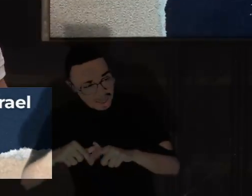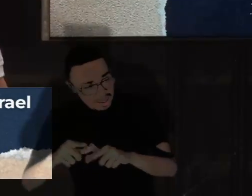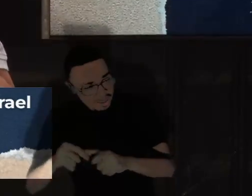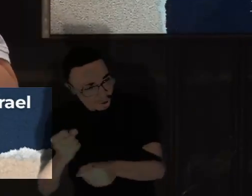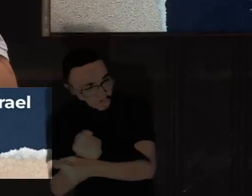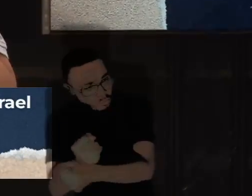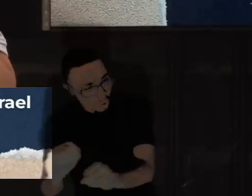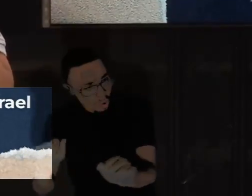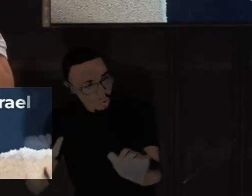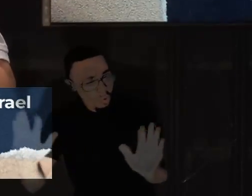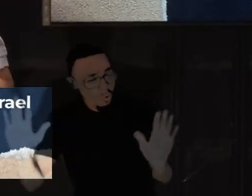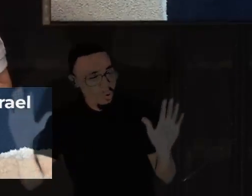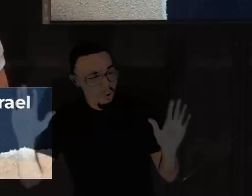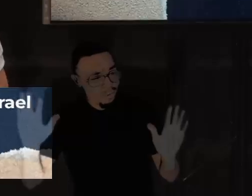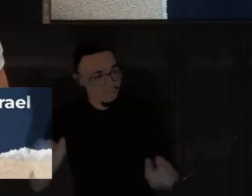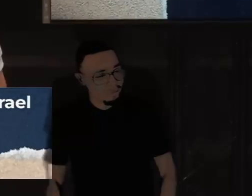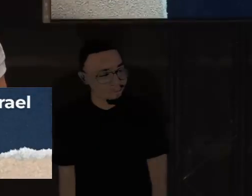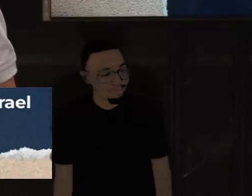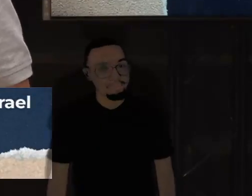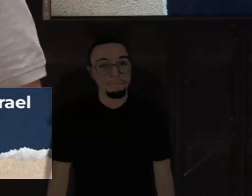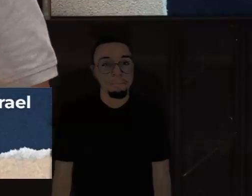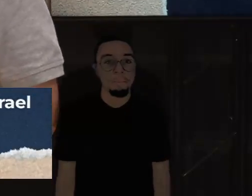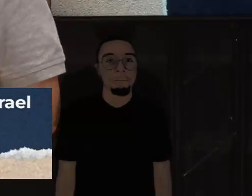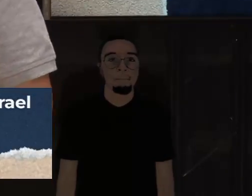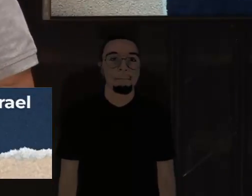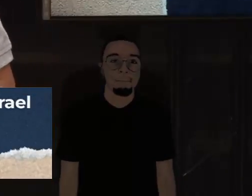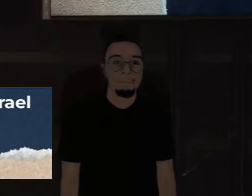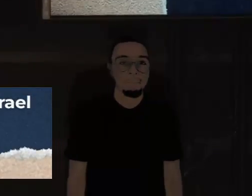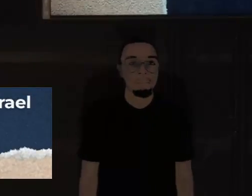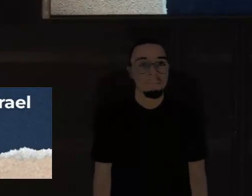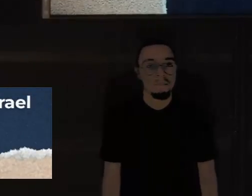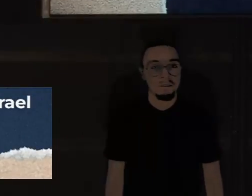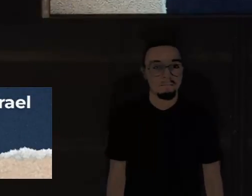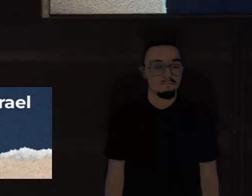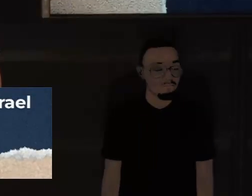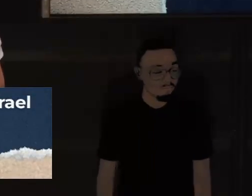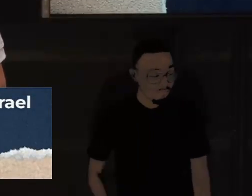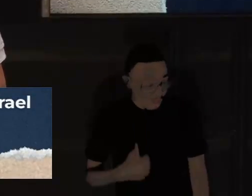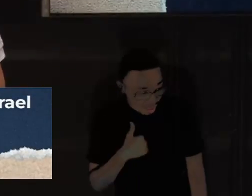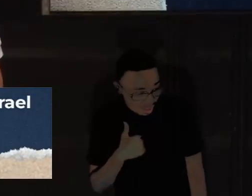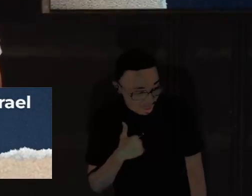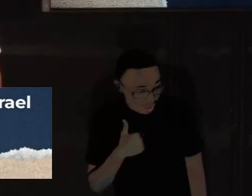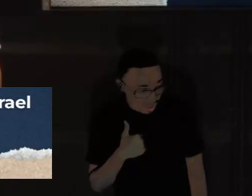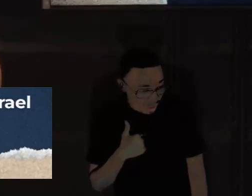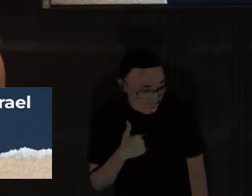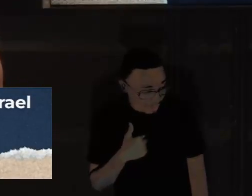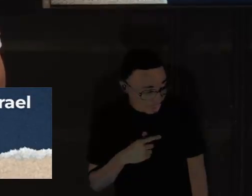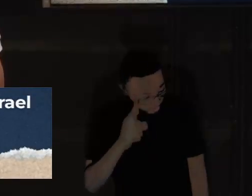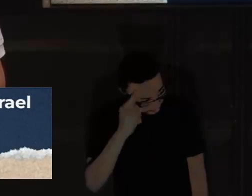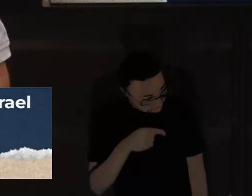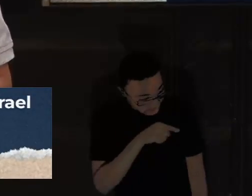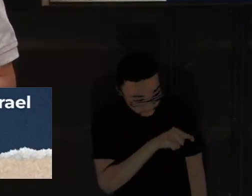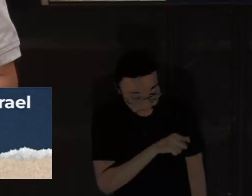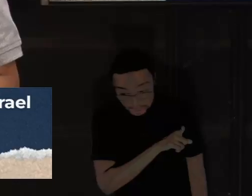dos midianitas, ou de Midian. Não sou eu quem o está